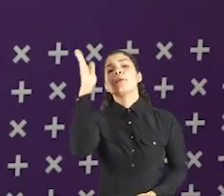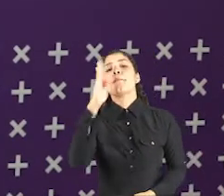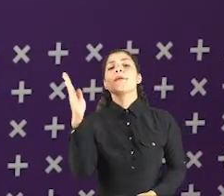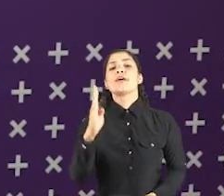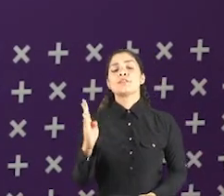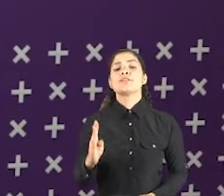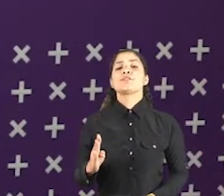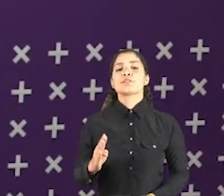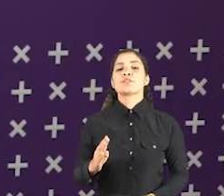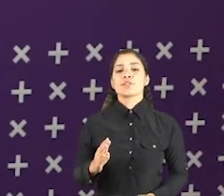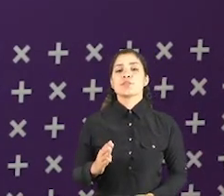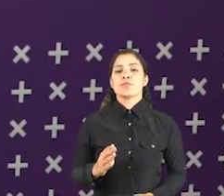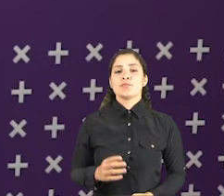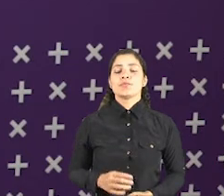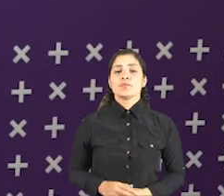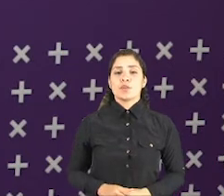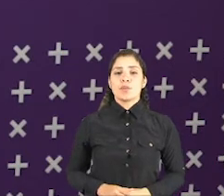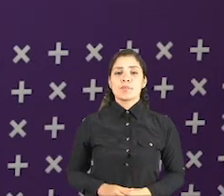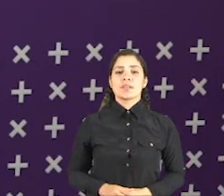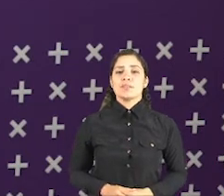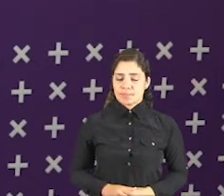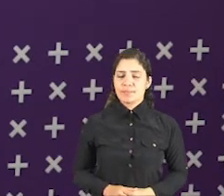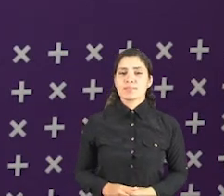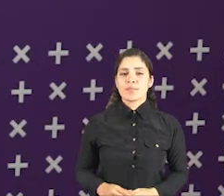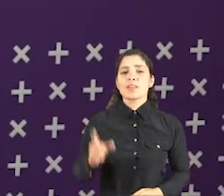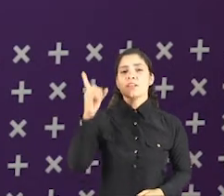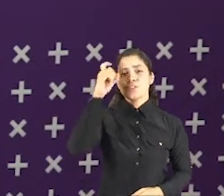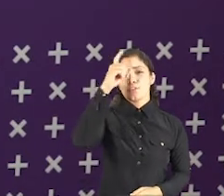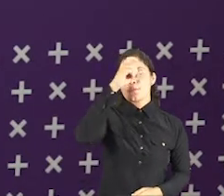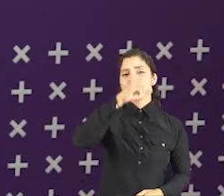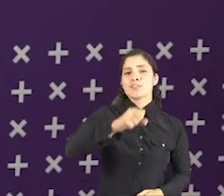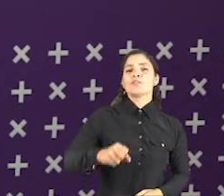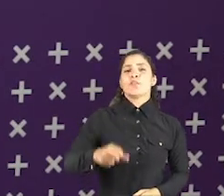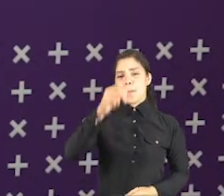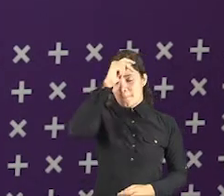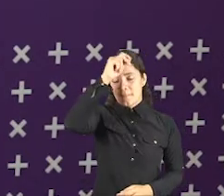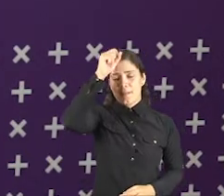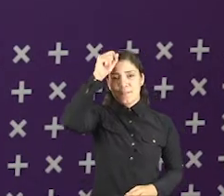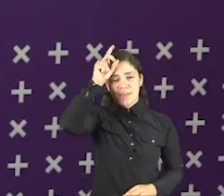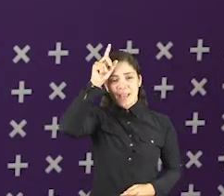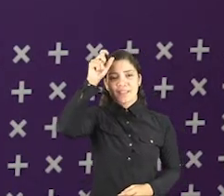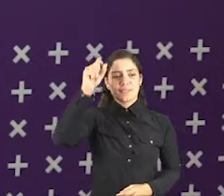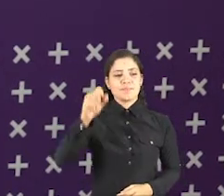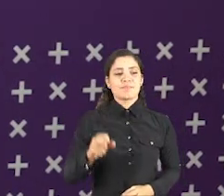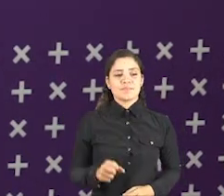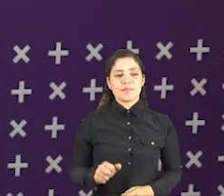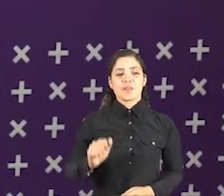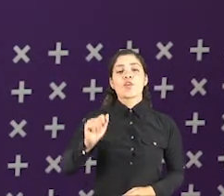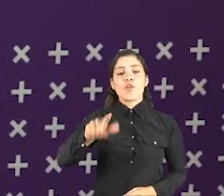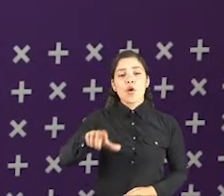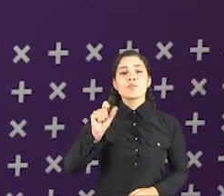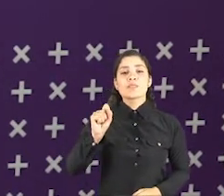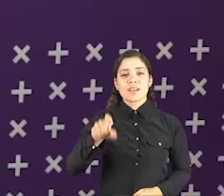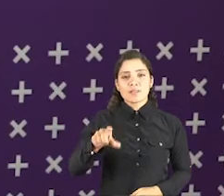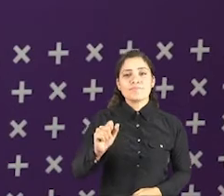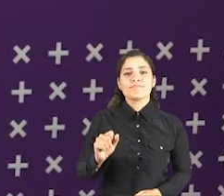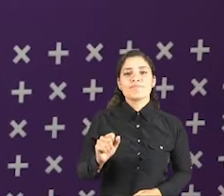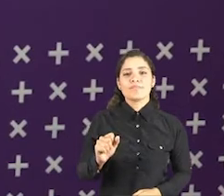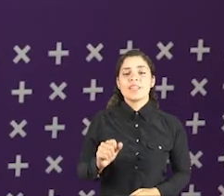trabalhar nesse ambiente de que forma vocês fazem para que a gente consiga que ter um nível de boa governar